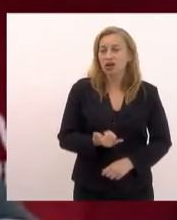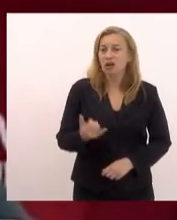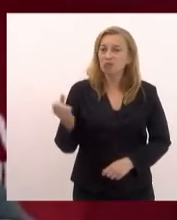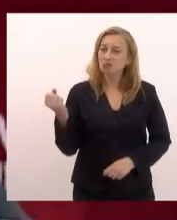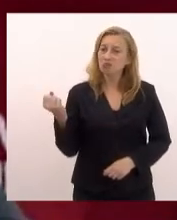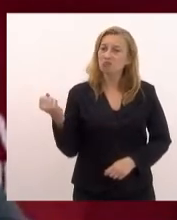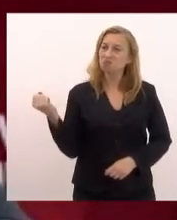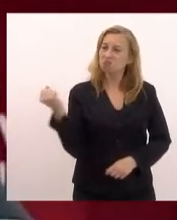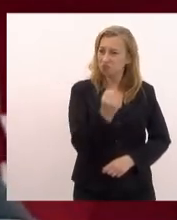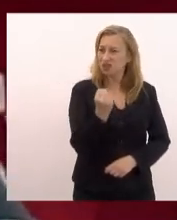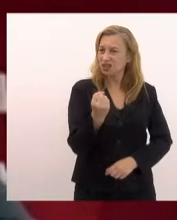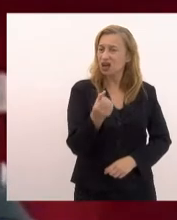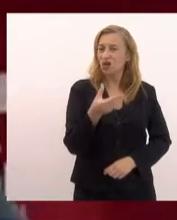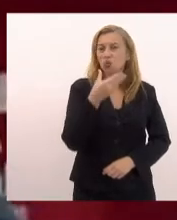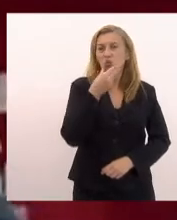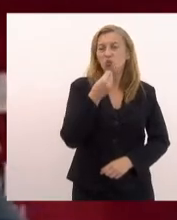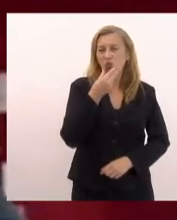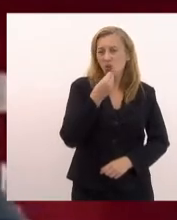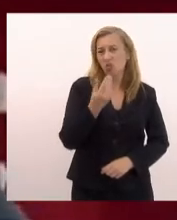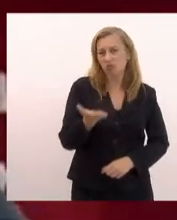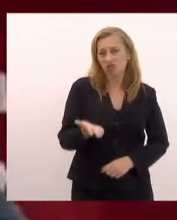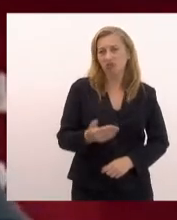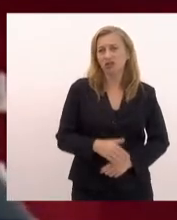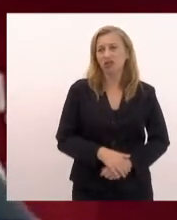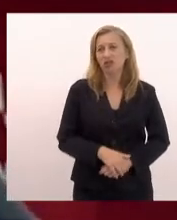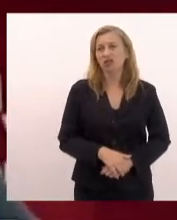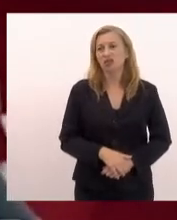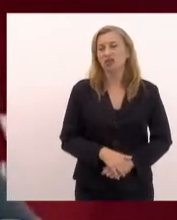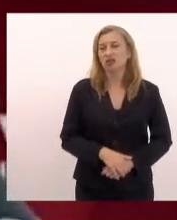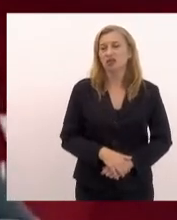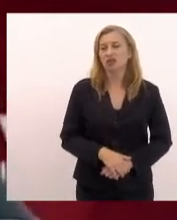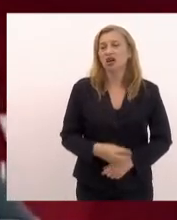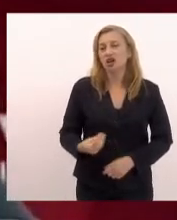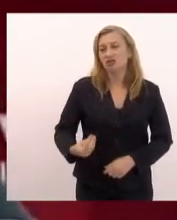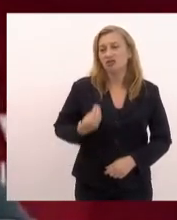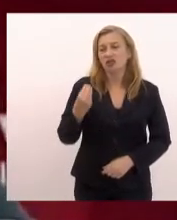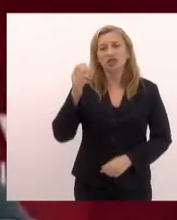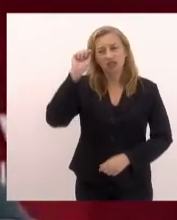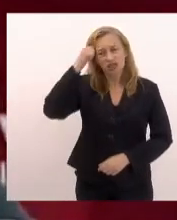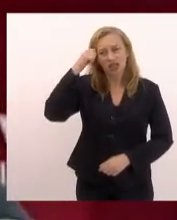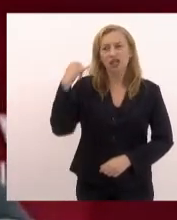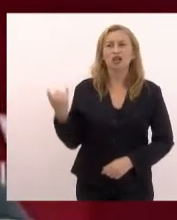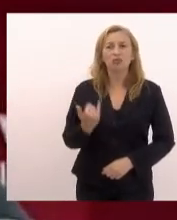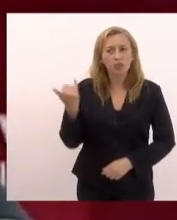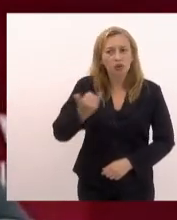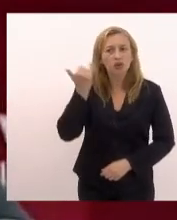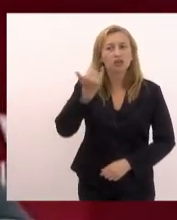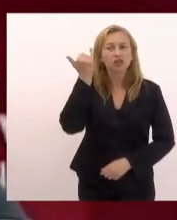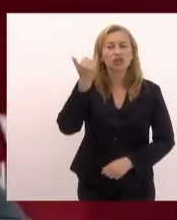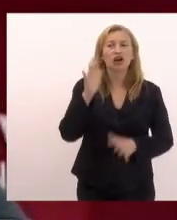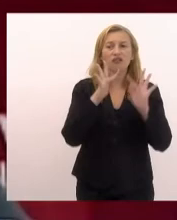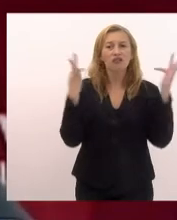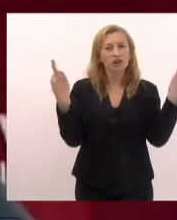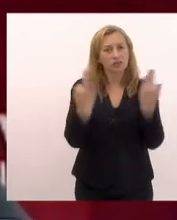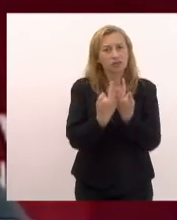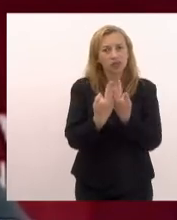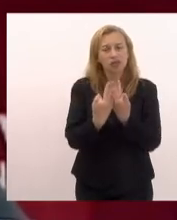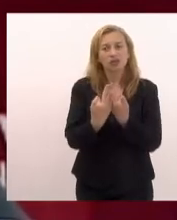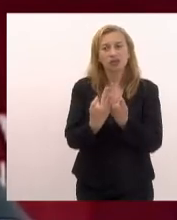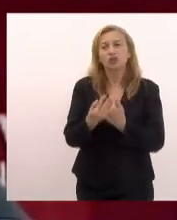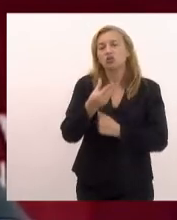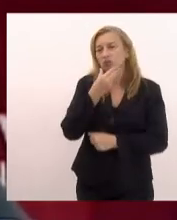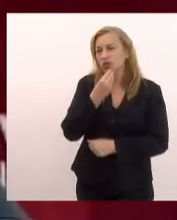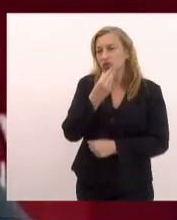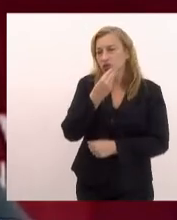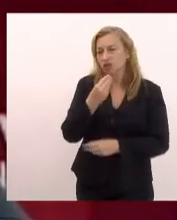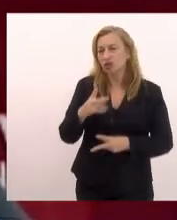e violenta, e sendo certo, né, que vidas negras importam e que a família de Moise